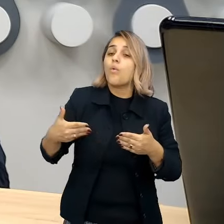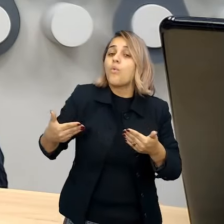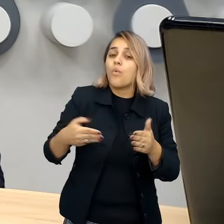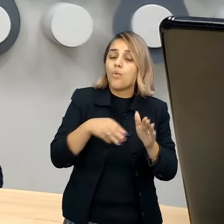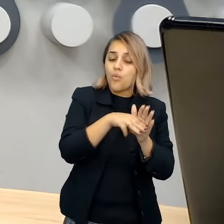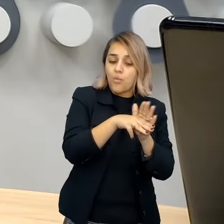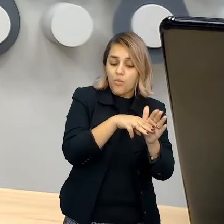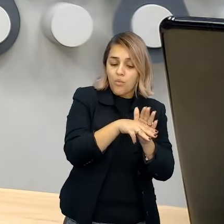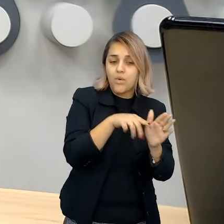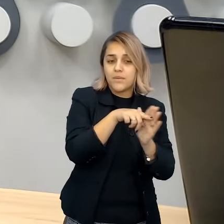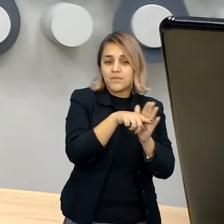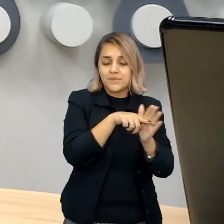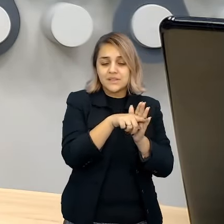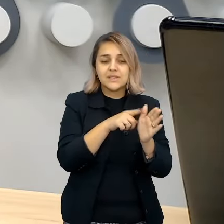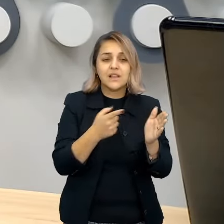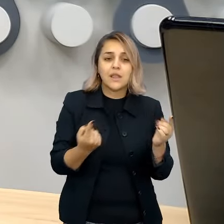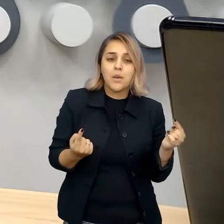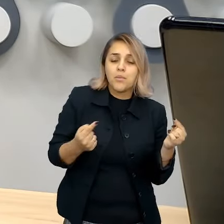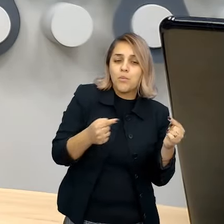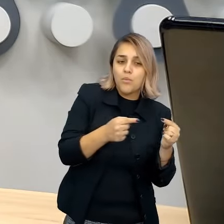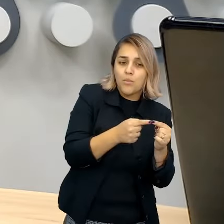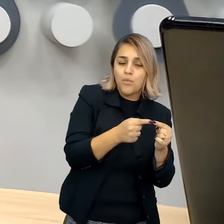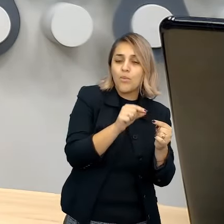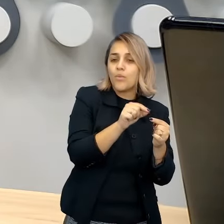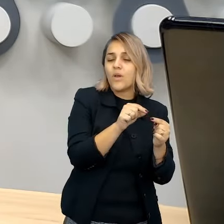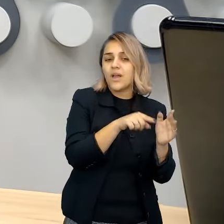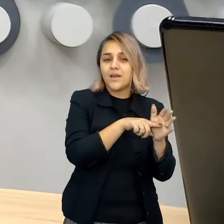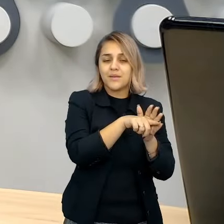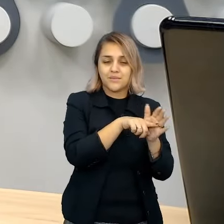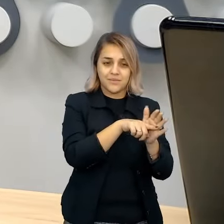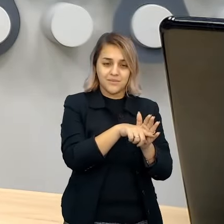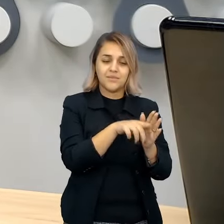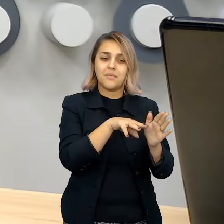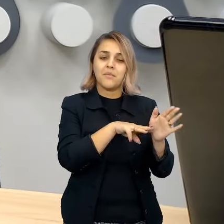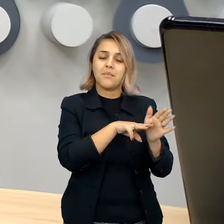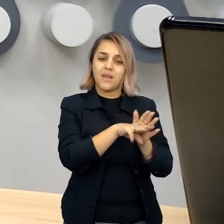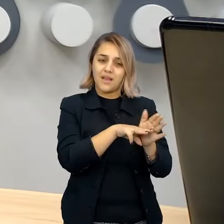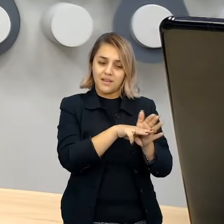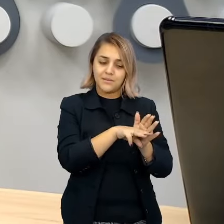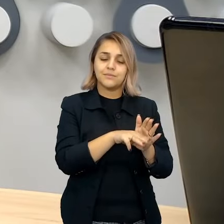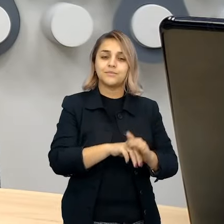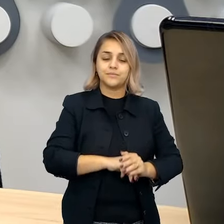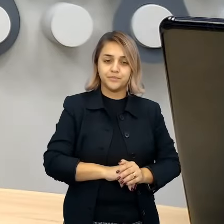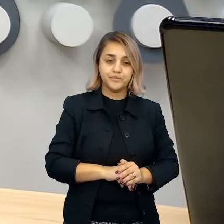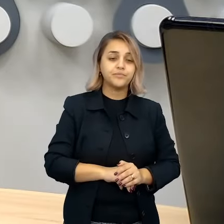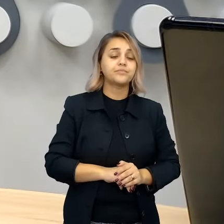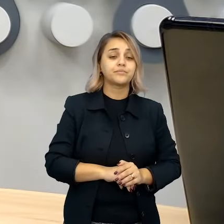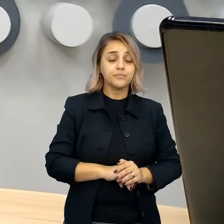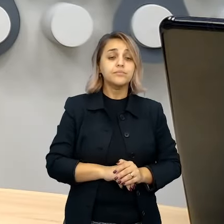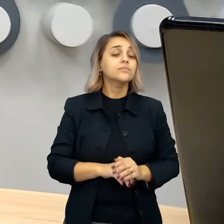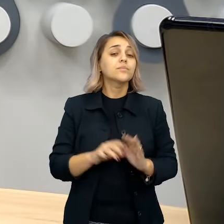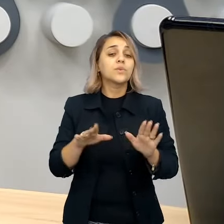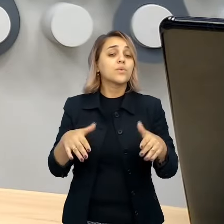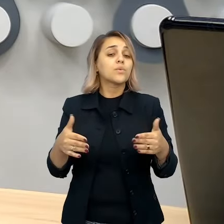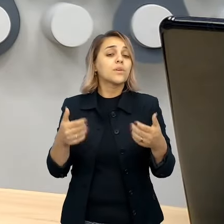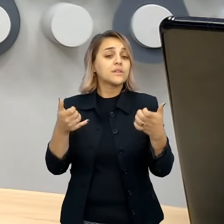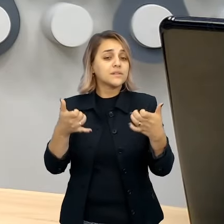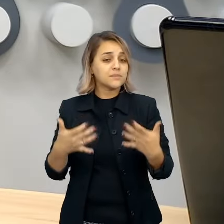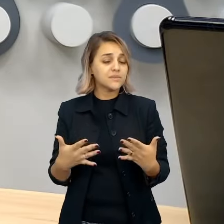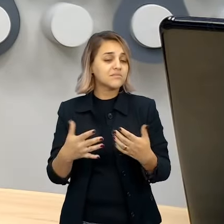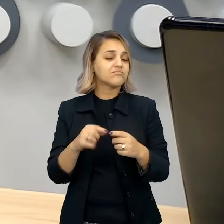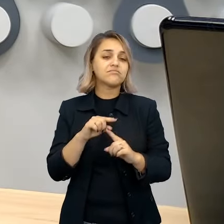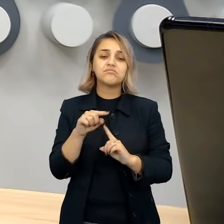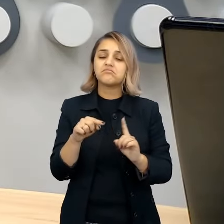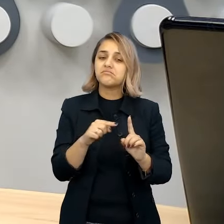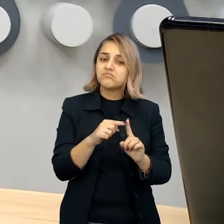ele está atrelado ao método de pesquisa, não tem como dissociar. Qual a justificativa, né? O